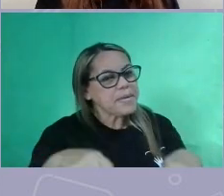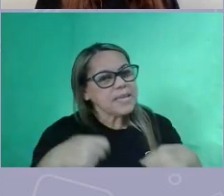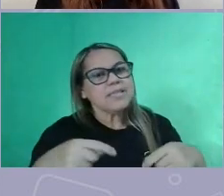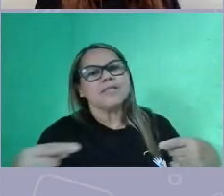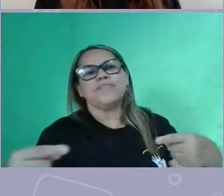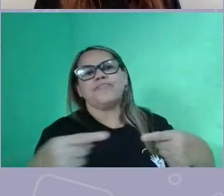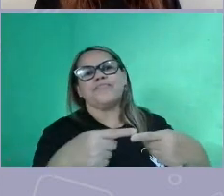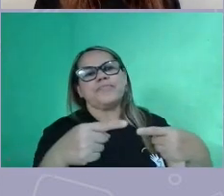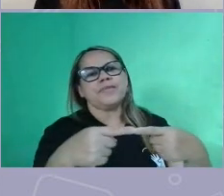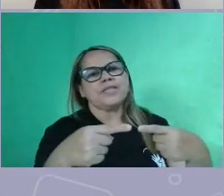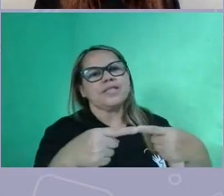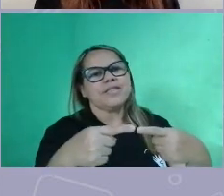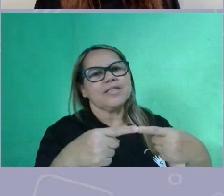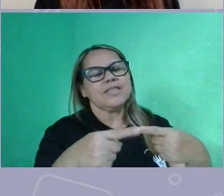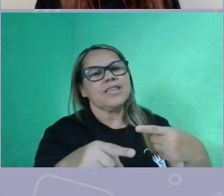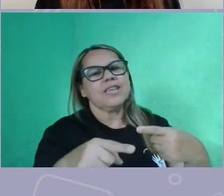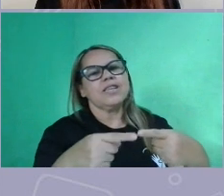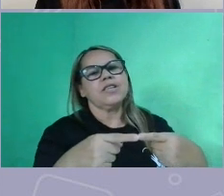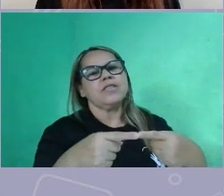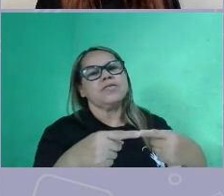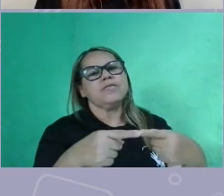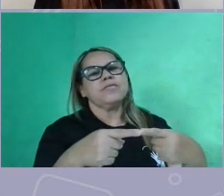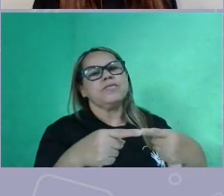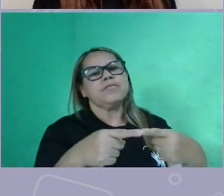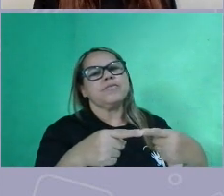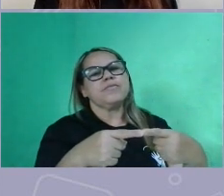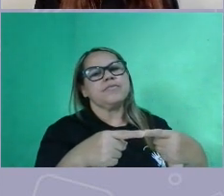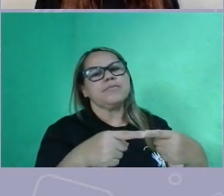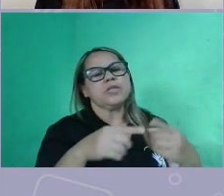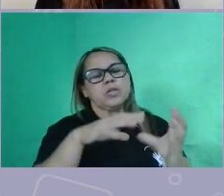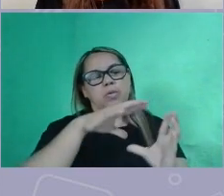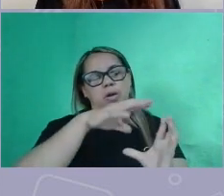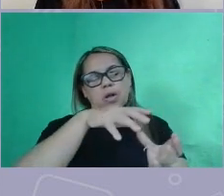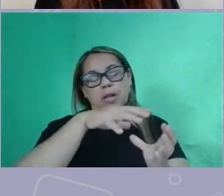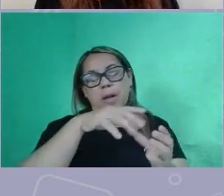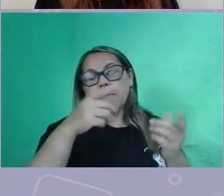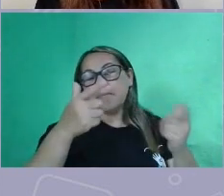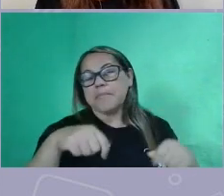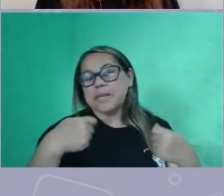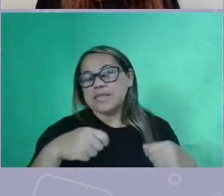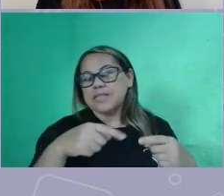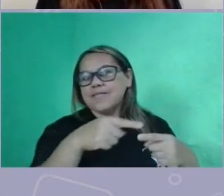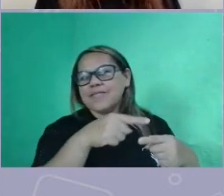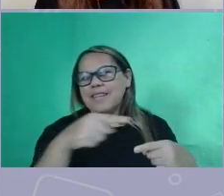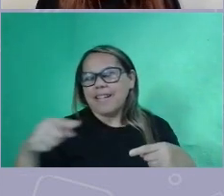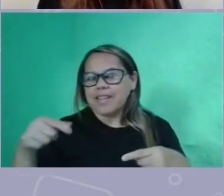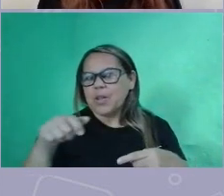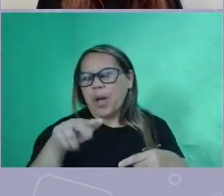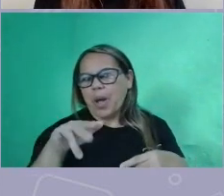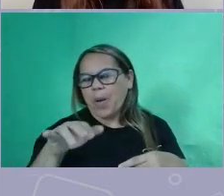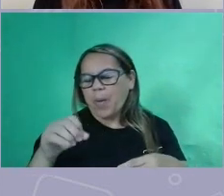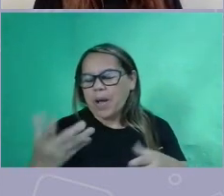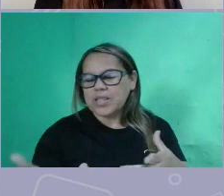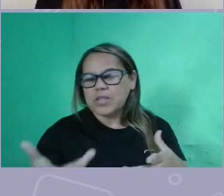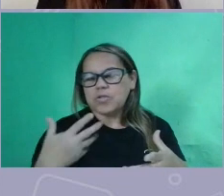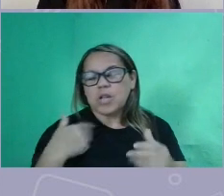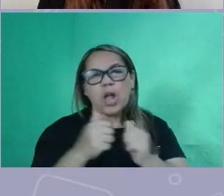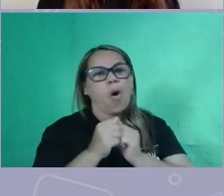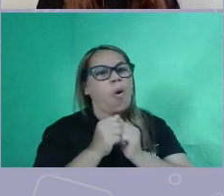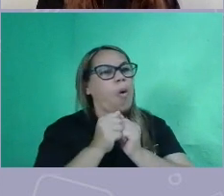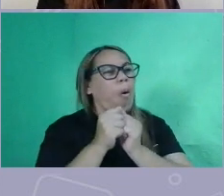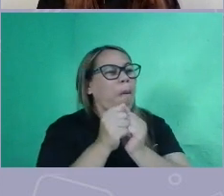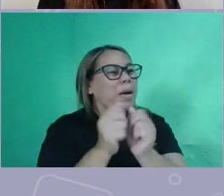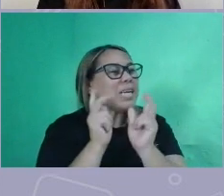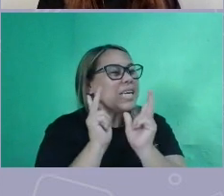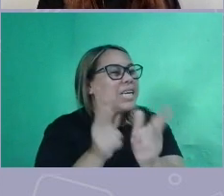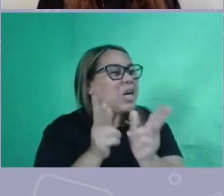localizado no seu plano de rotação precisa estar localizado na linha do Equador de forma que ele acompanhe exatamente a